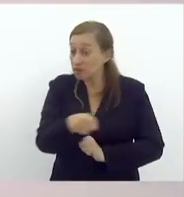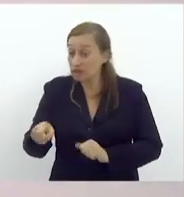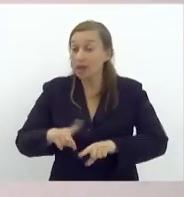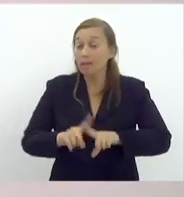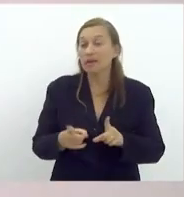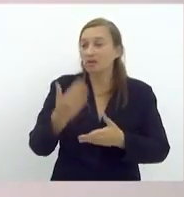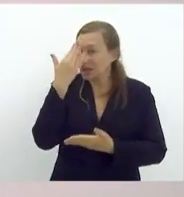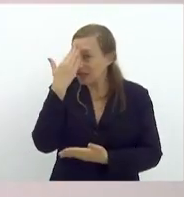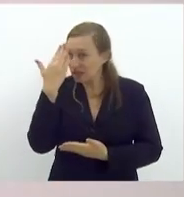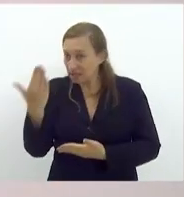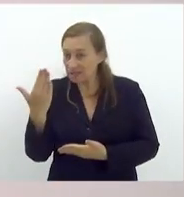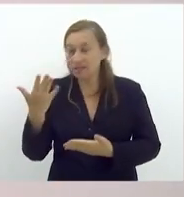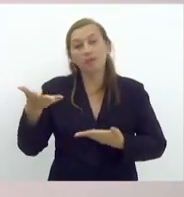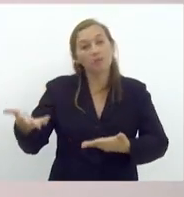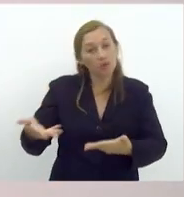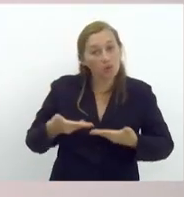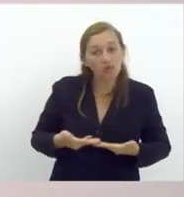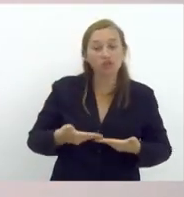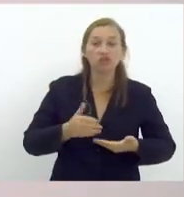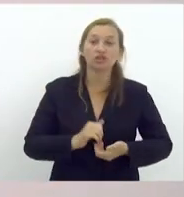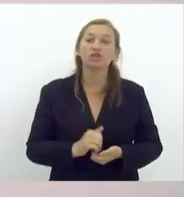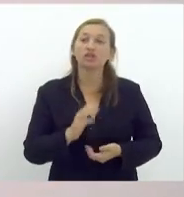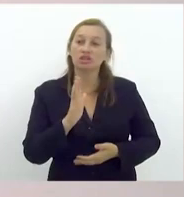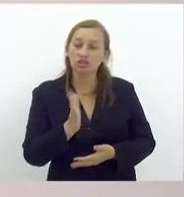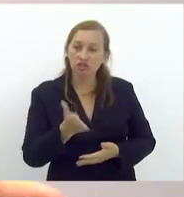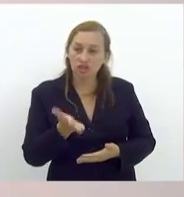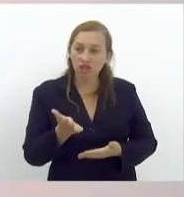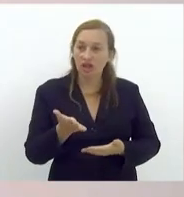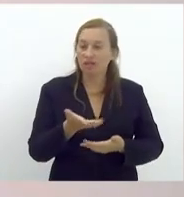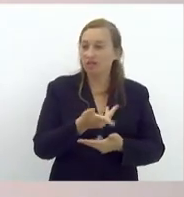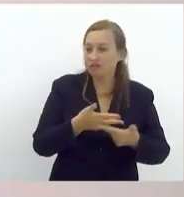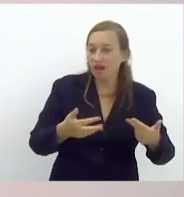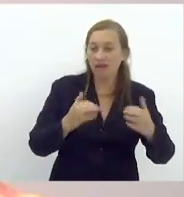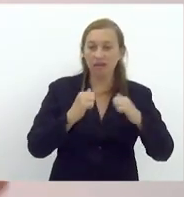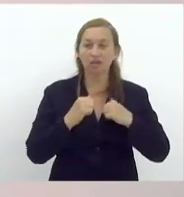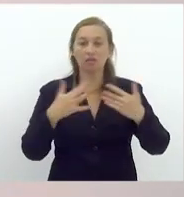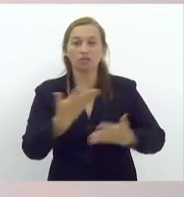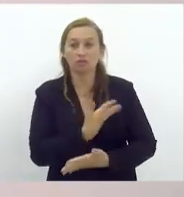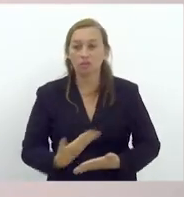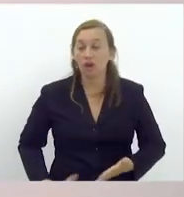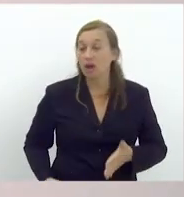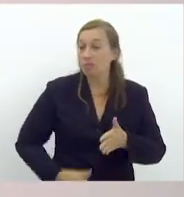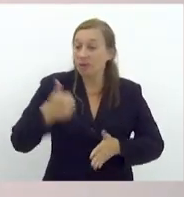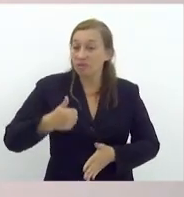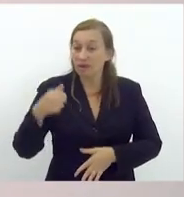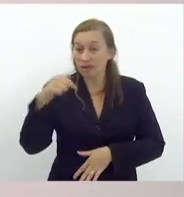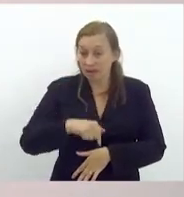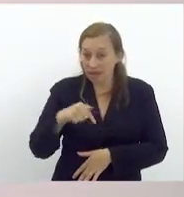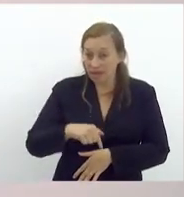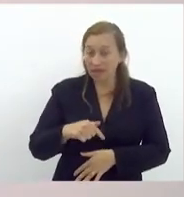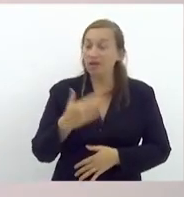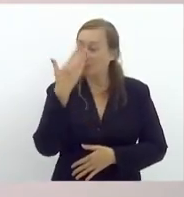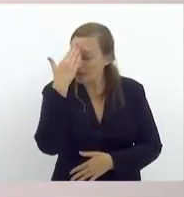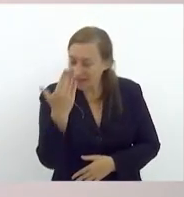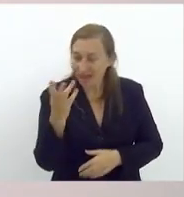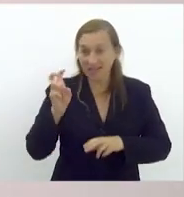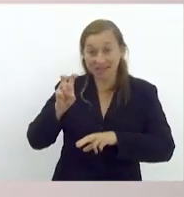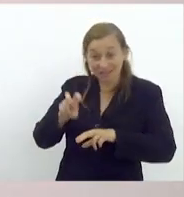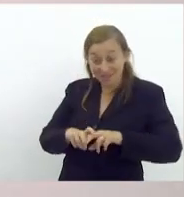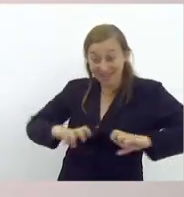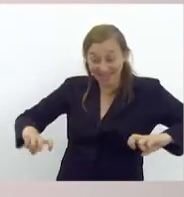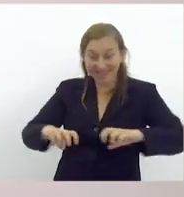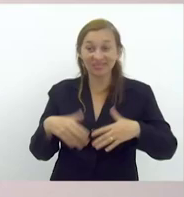eu quero agradecer muito pelo convite já Participei de muita audiência pública acho que é a primeira vez que eu tô participando aqui em cima obrigada muito